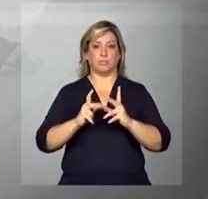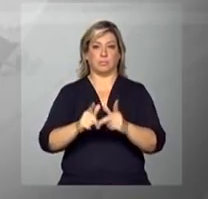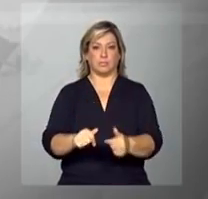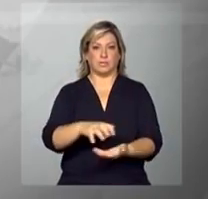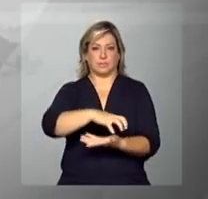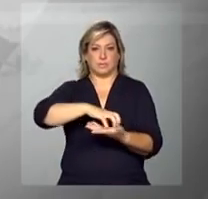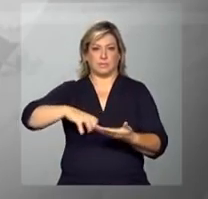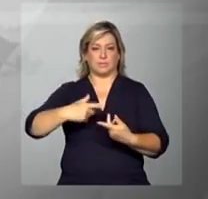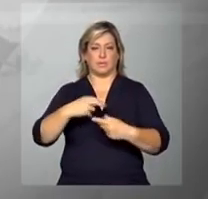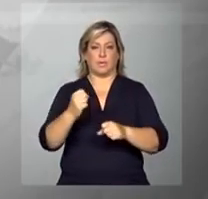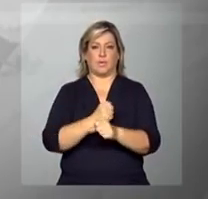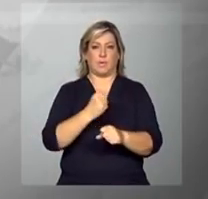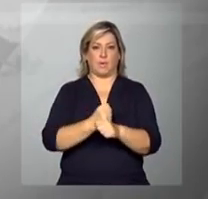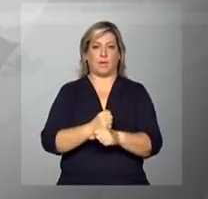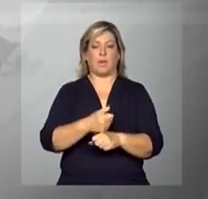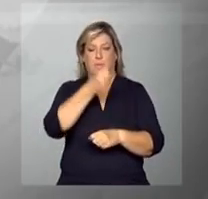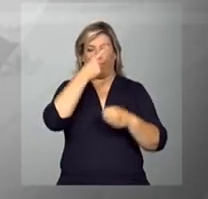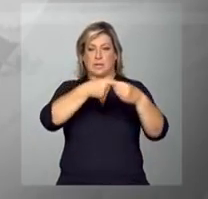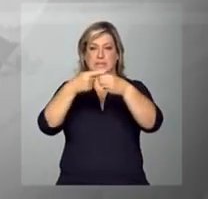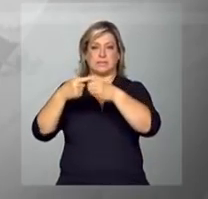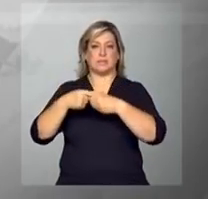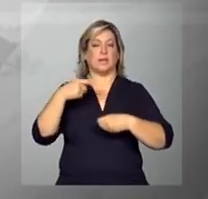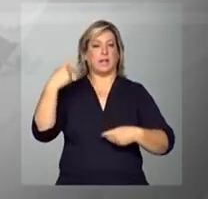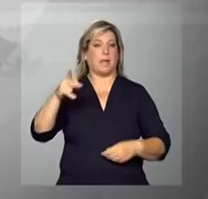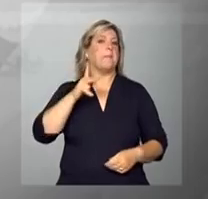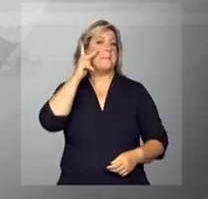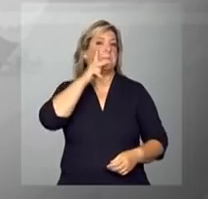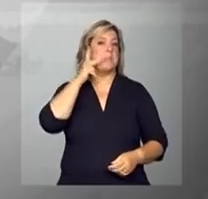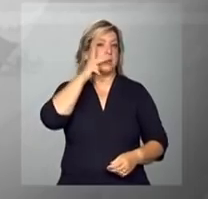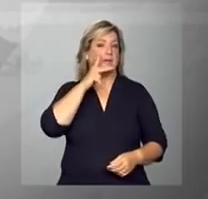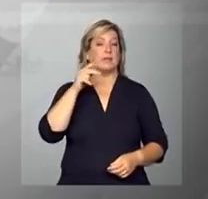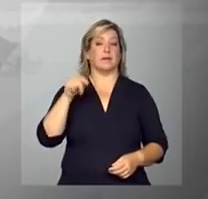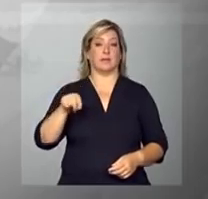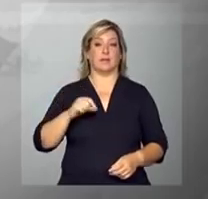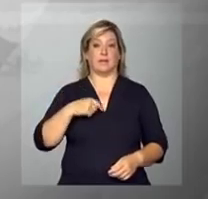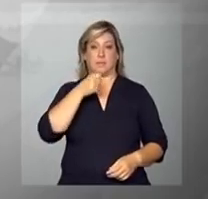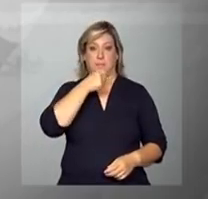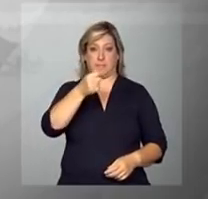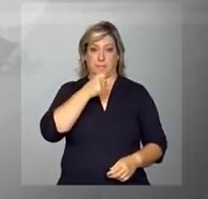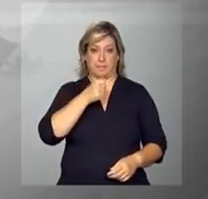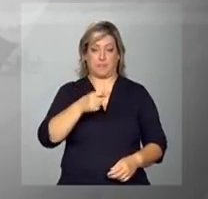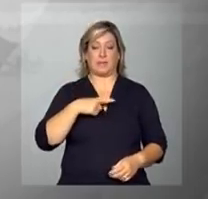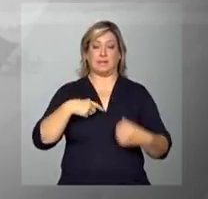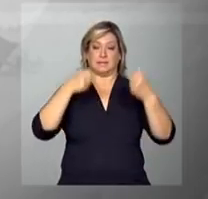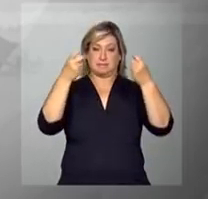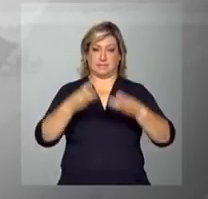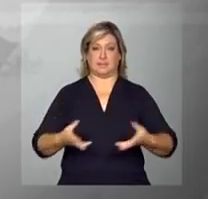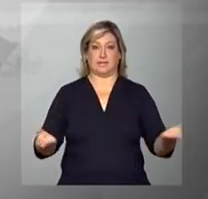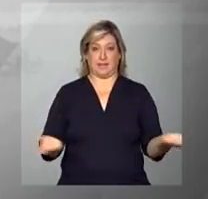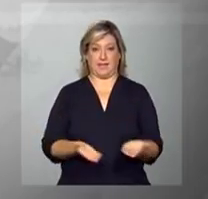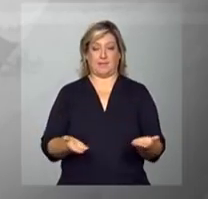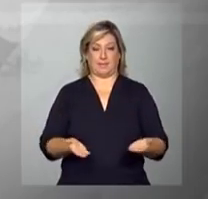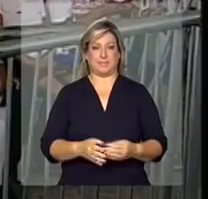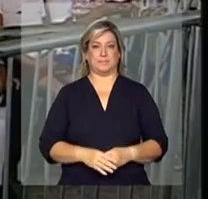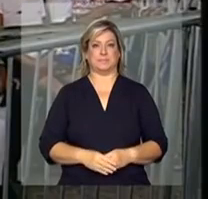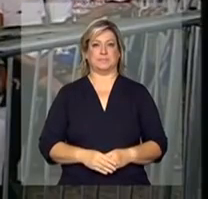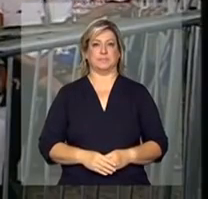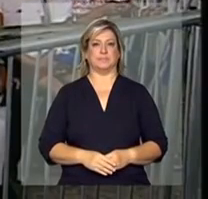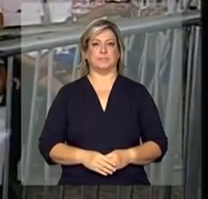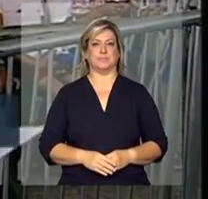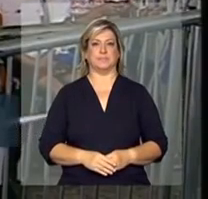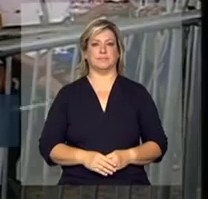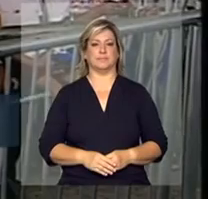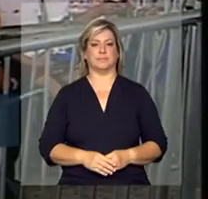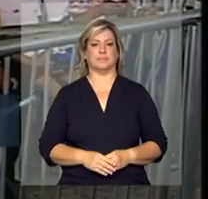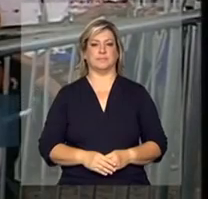municípios paraibanos. A repórter Priscila Machado acompanha a viagem da presidenta à Paraíba e tem mais informações. Priscila.